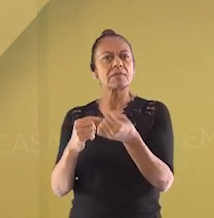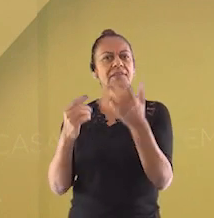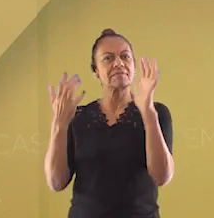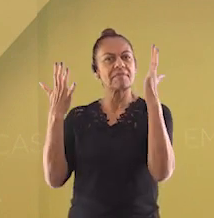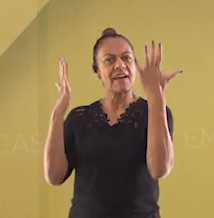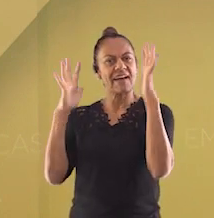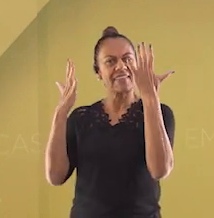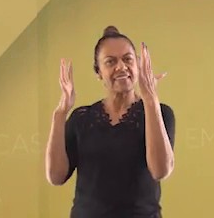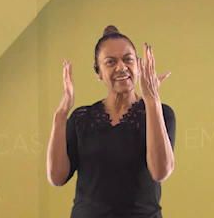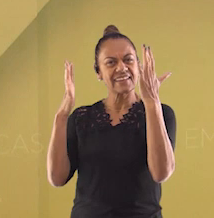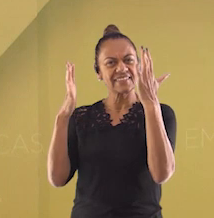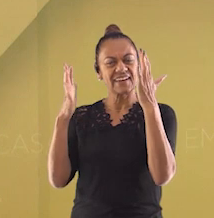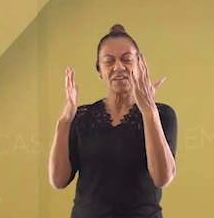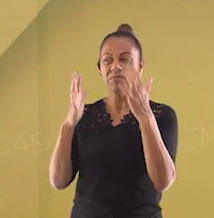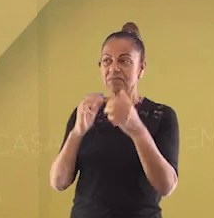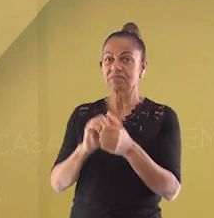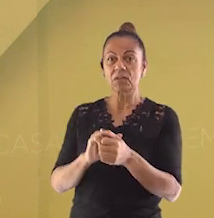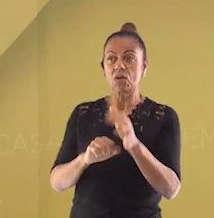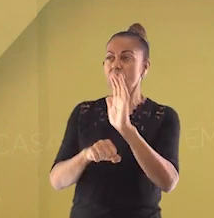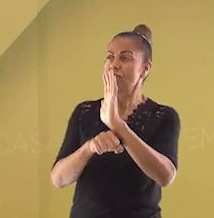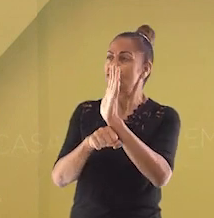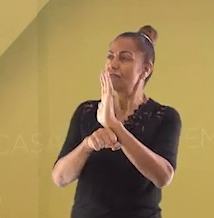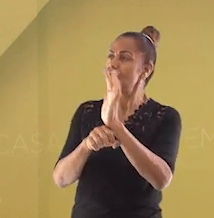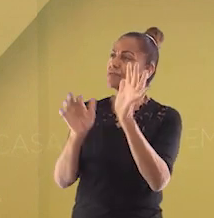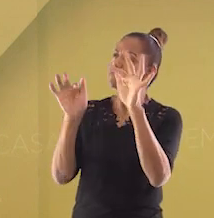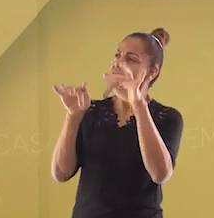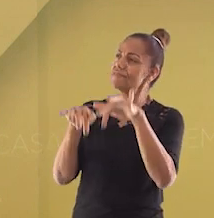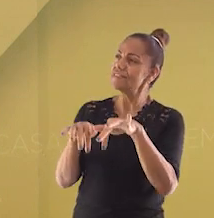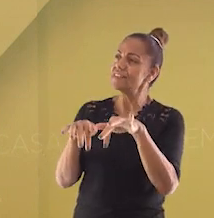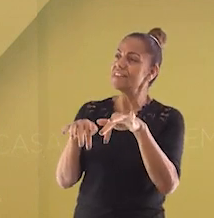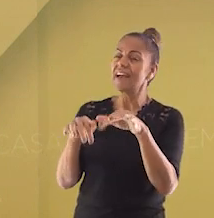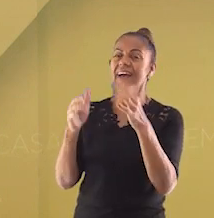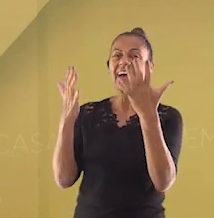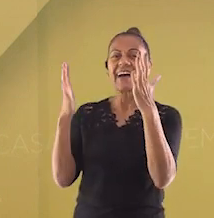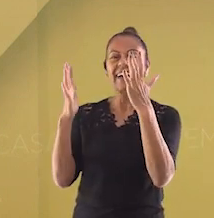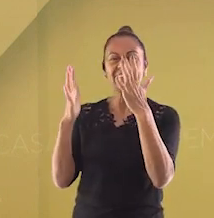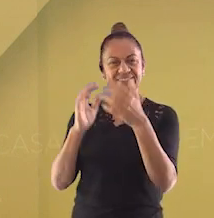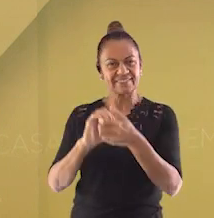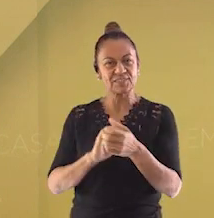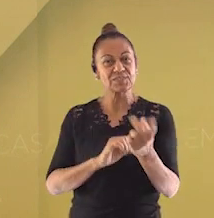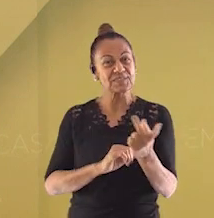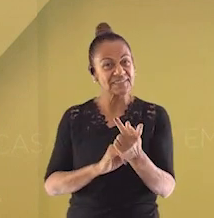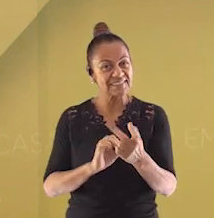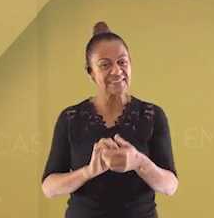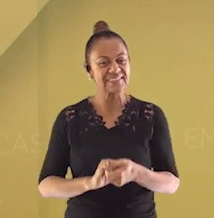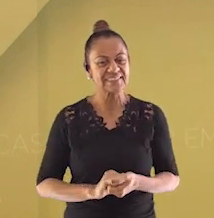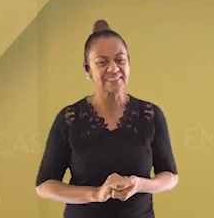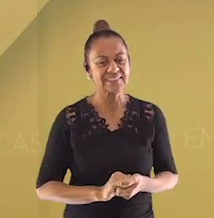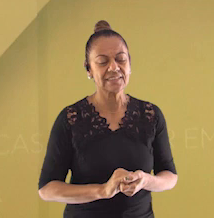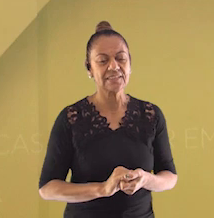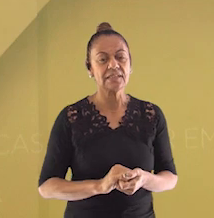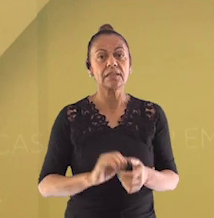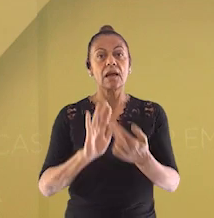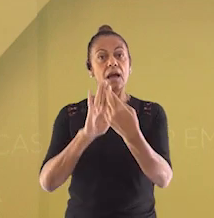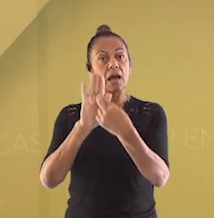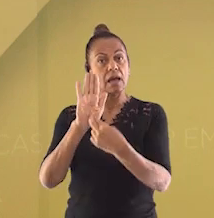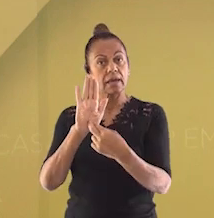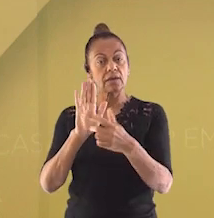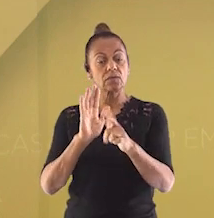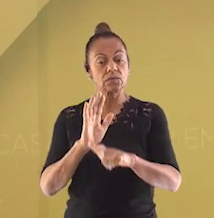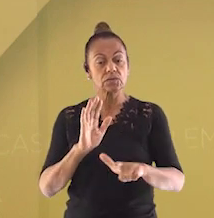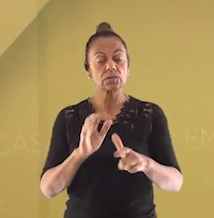depois do filme The clap when the movie eles bateram Palmas quando o filme